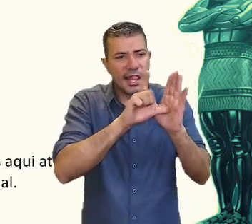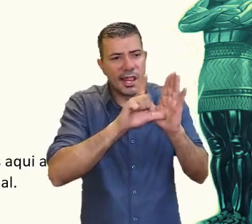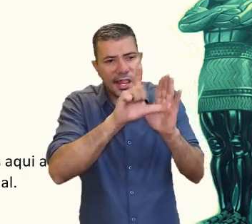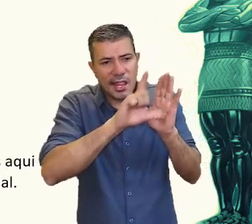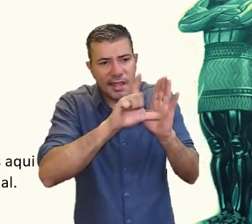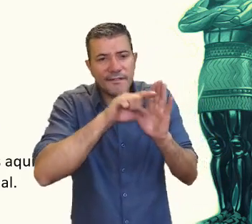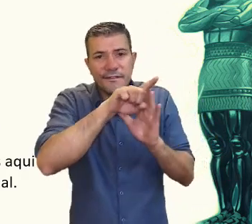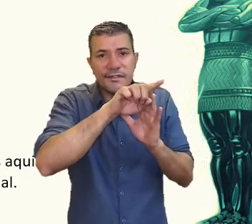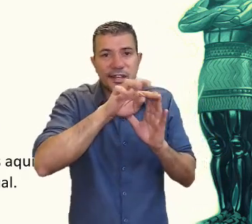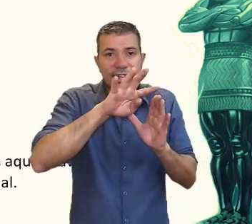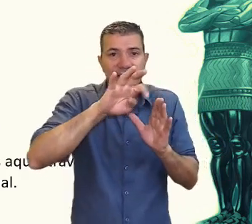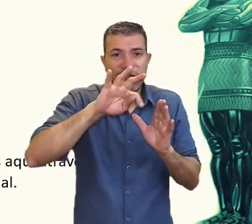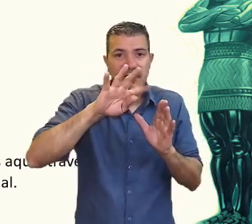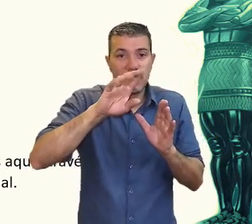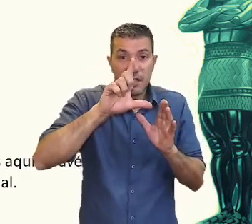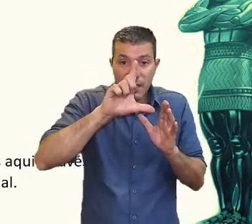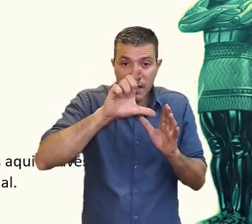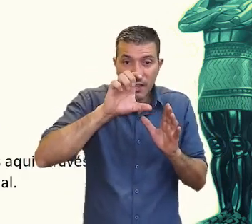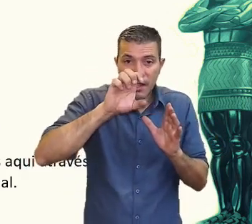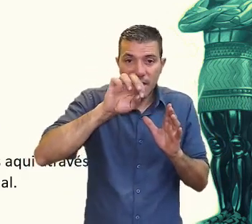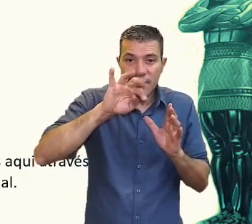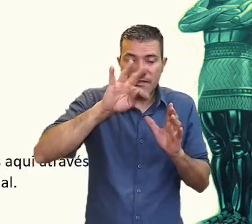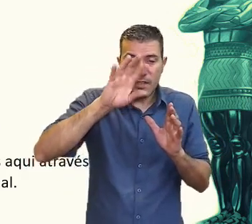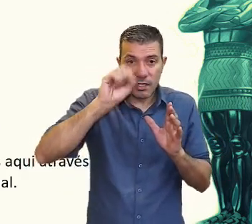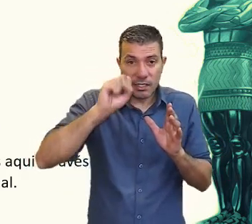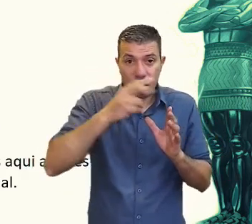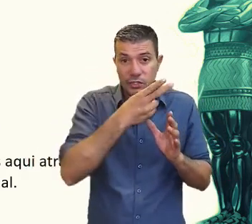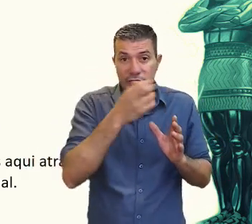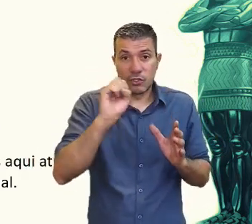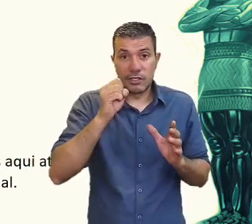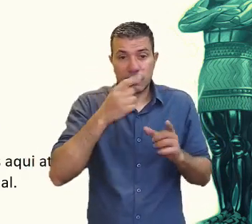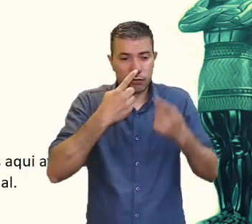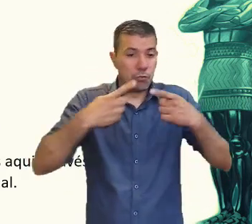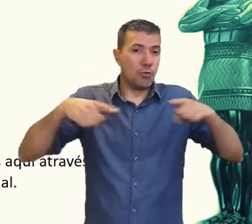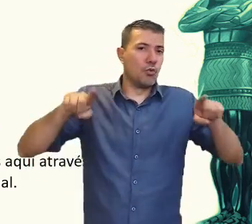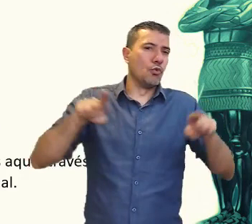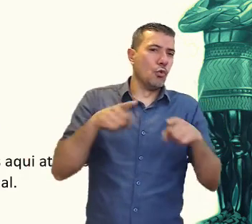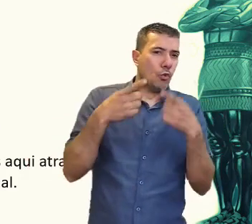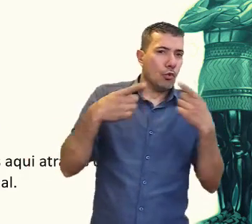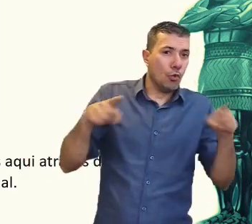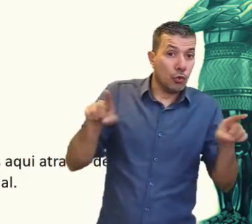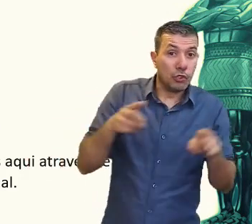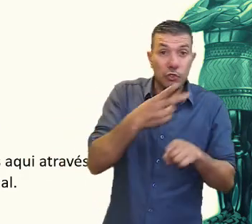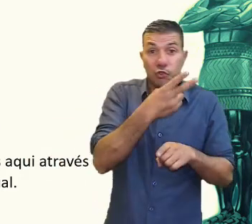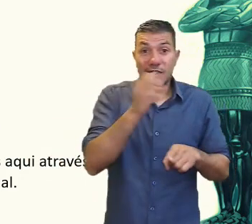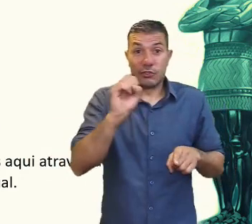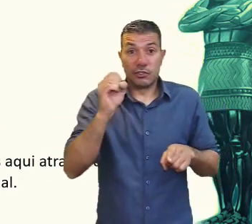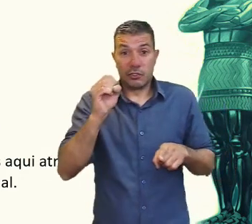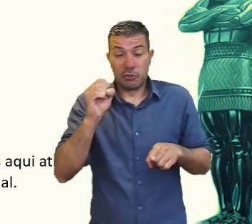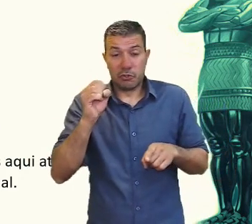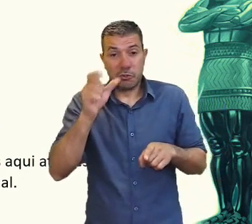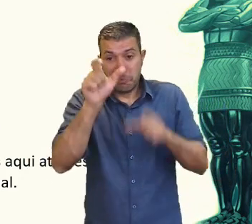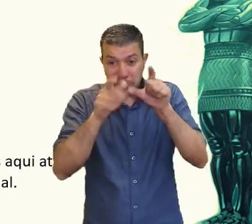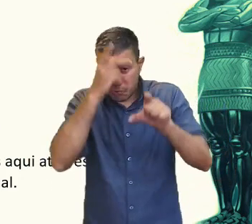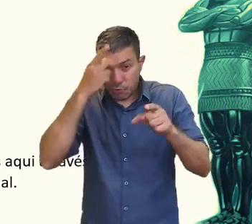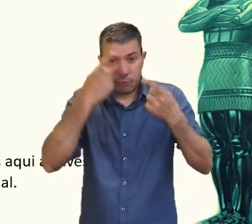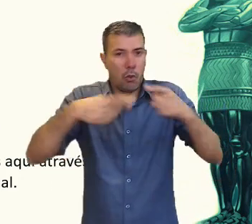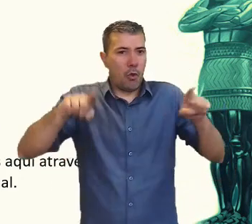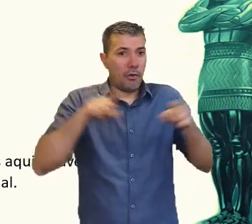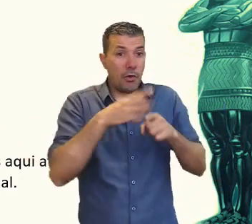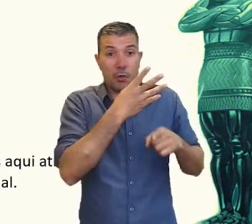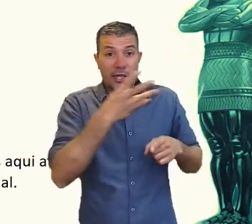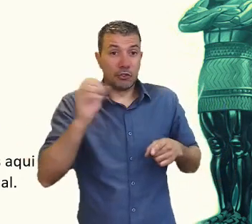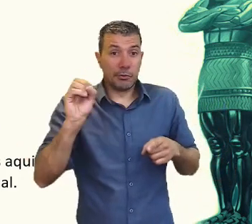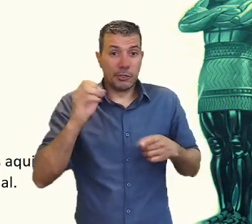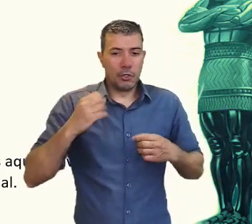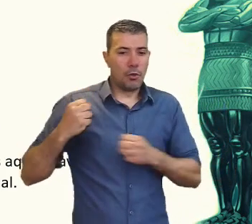que funcionava, sendo deles 288 cantores, você falou sobre os salmos, os cânticos ali, 4 mil músicos, 4